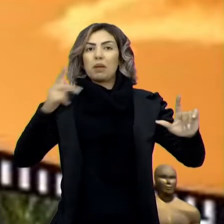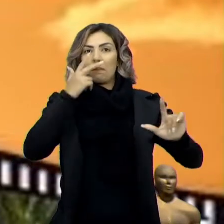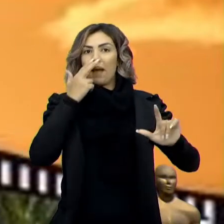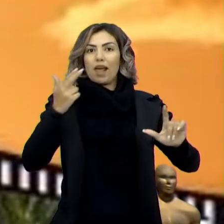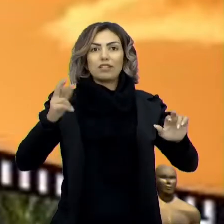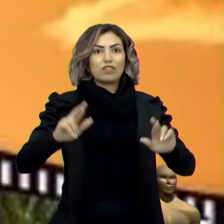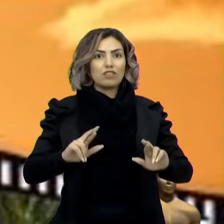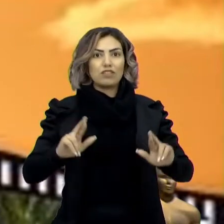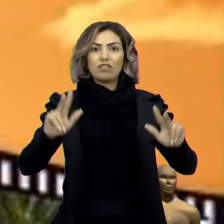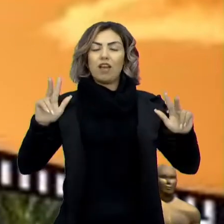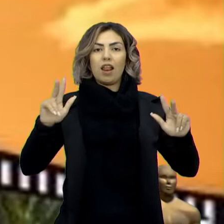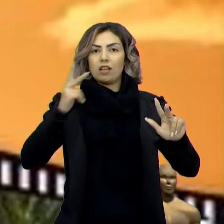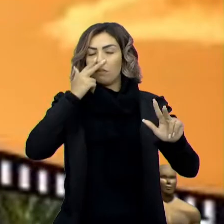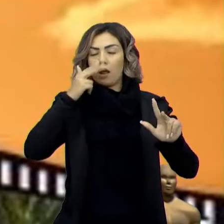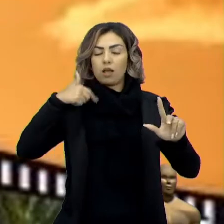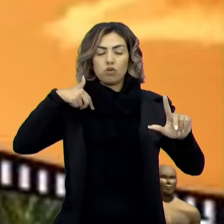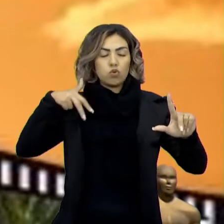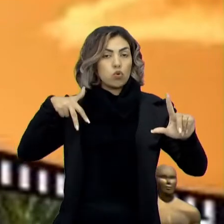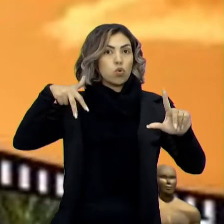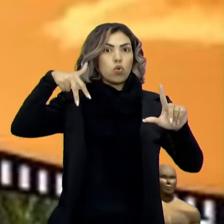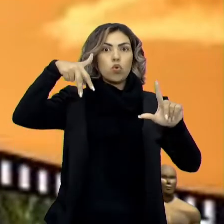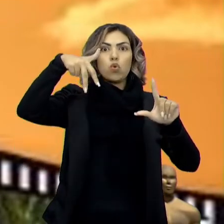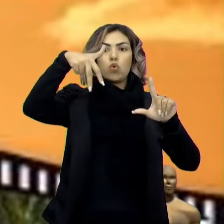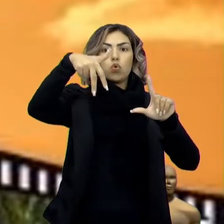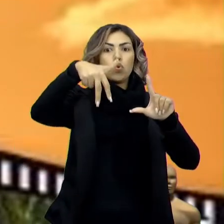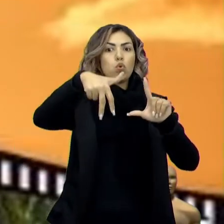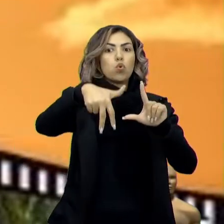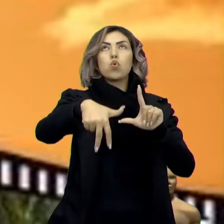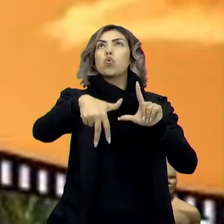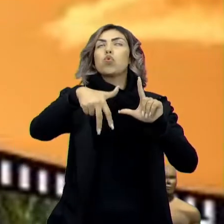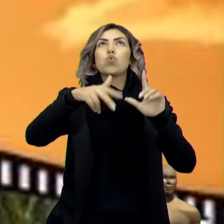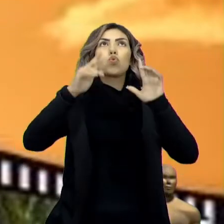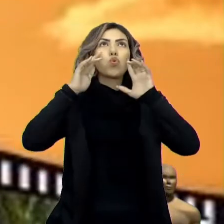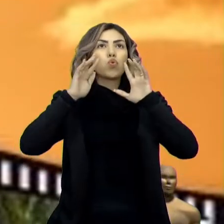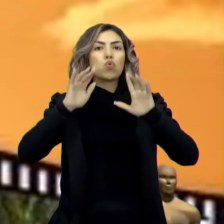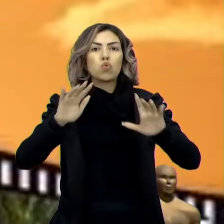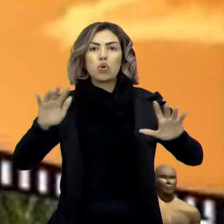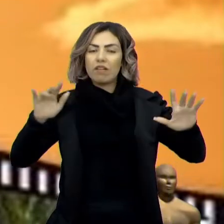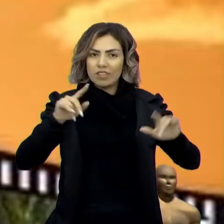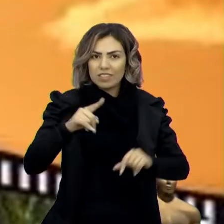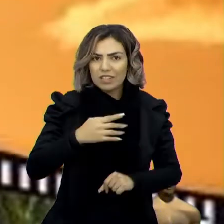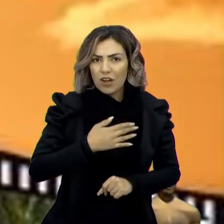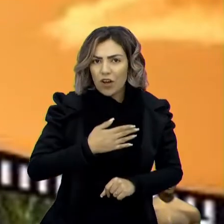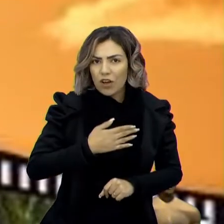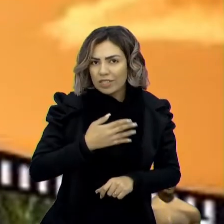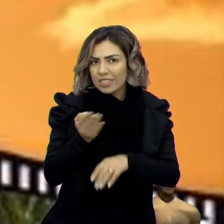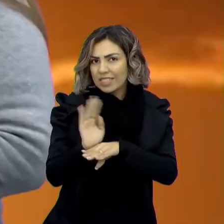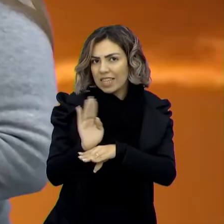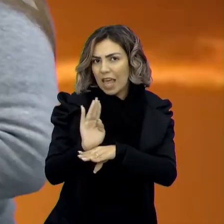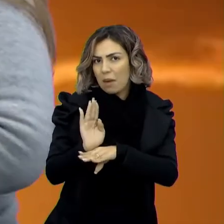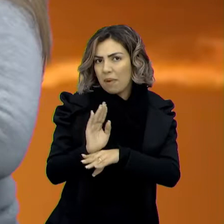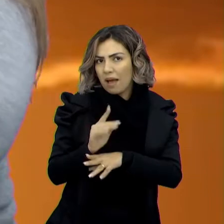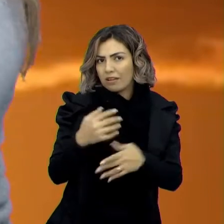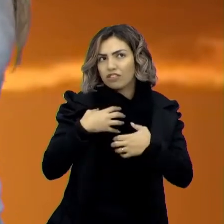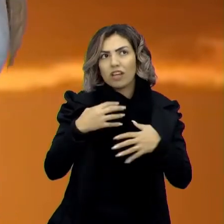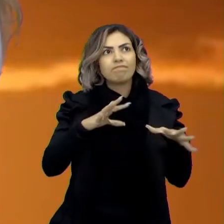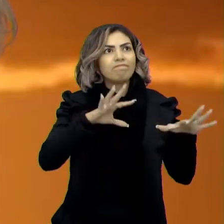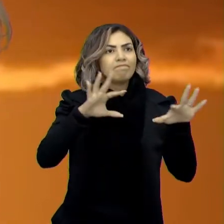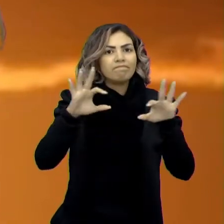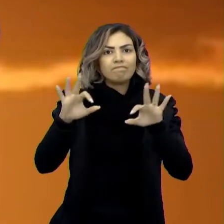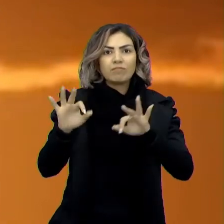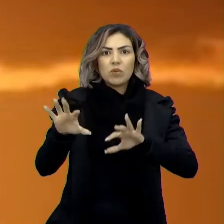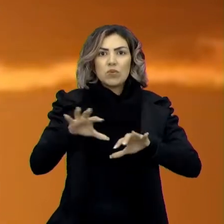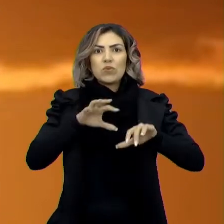nos transporta para outro universo. E vocês gostam dessa linguagem? Você gosta da linguagem do cinema, professor? Eu adoro, mas eu tô aqui até